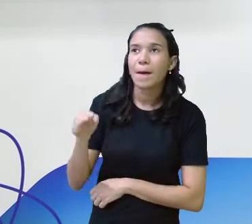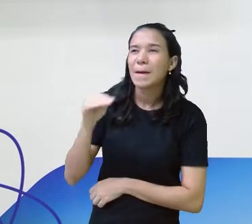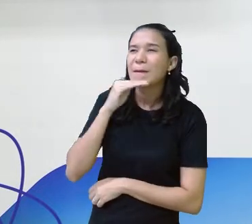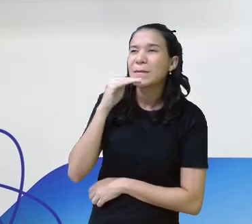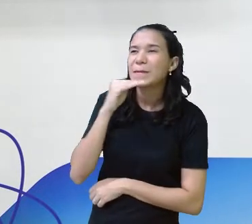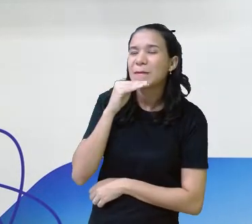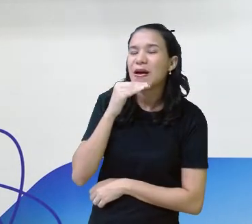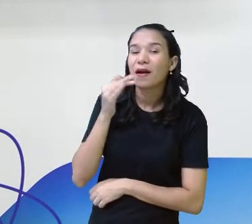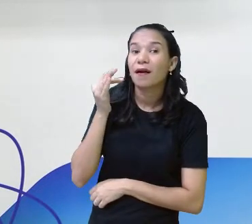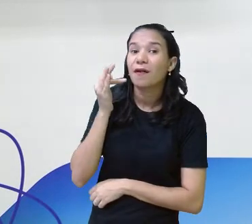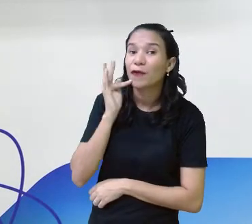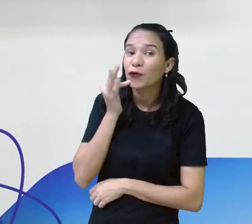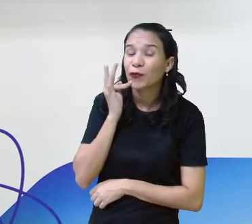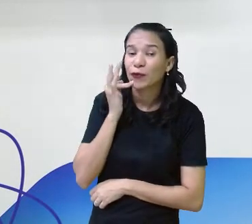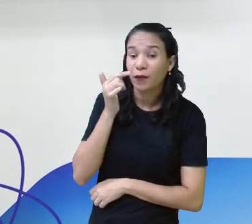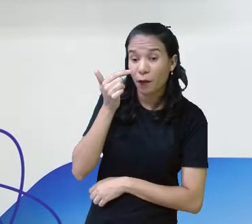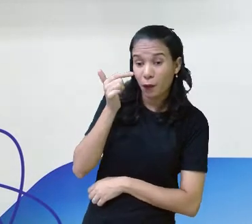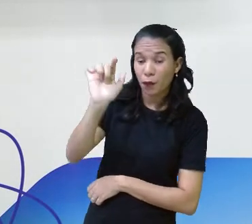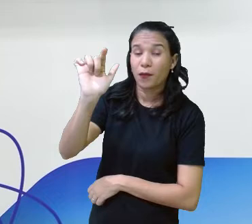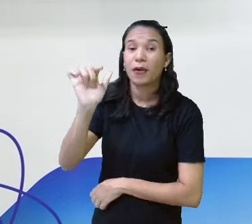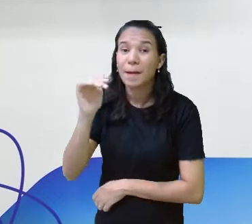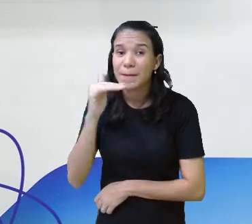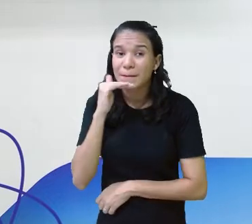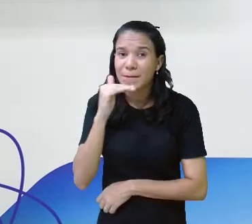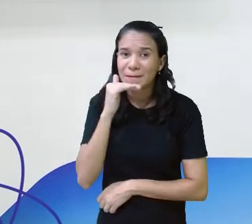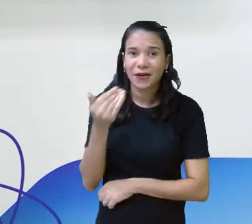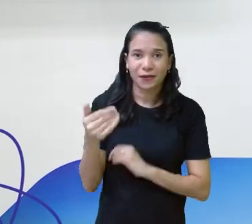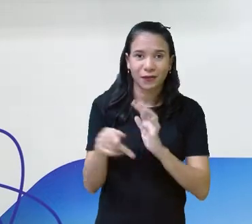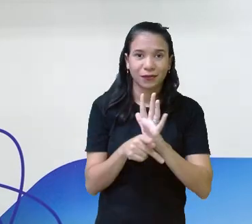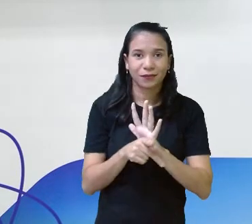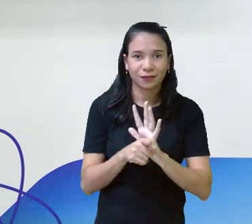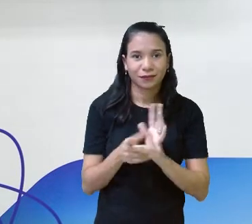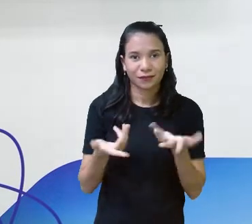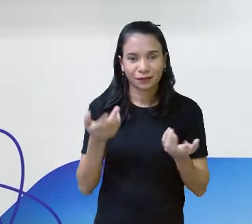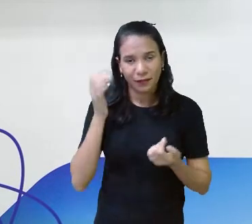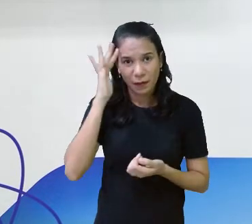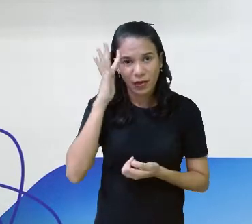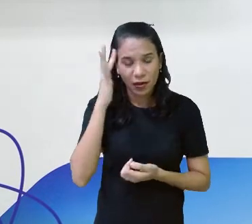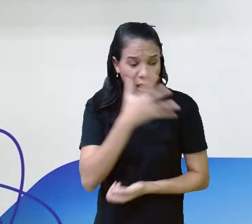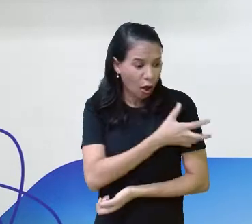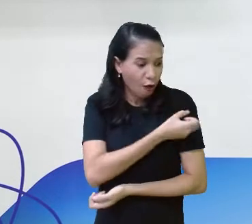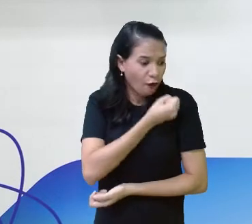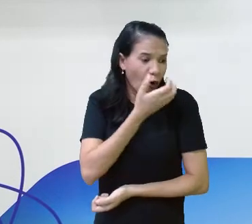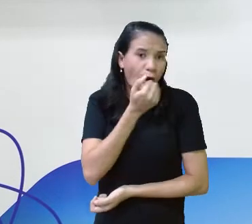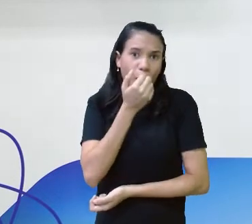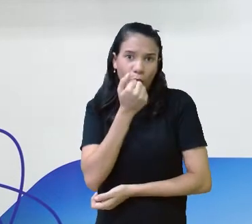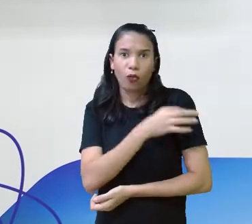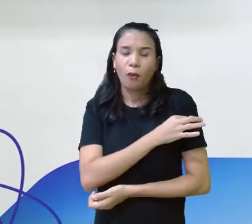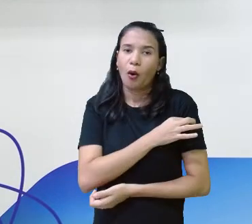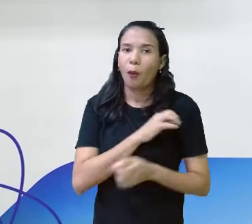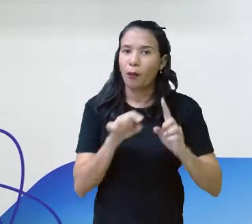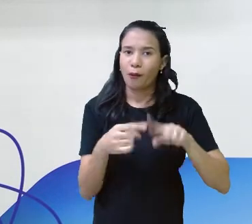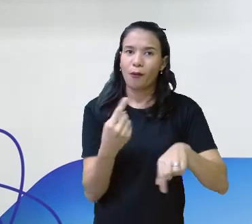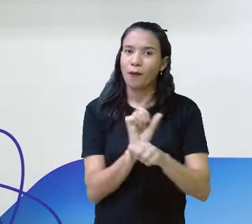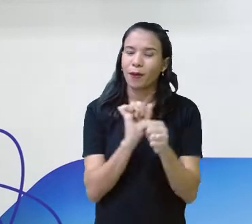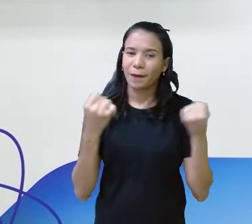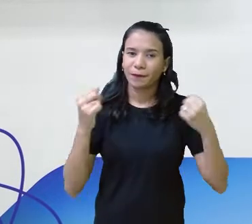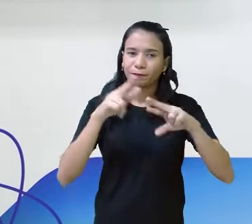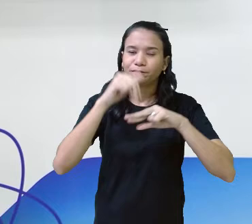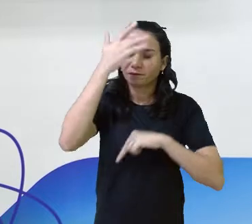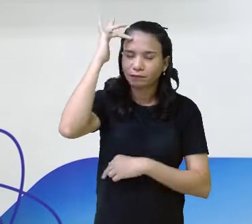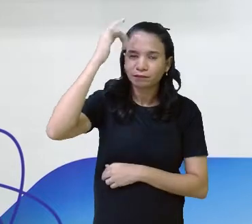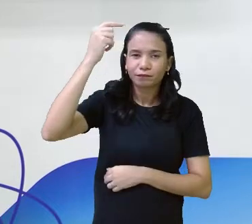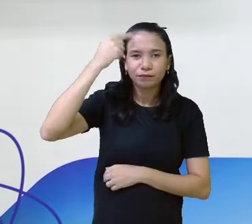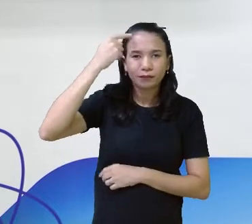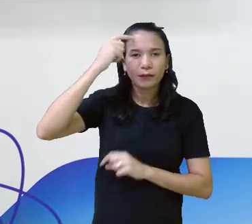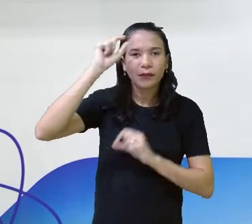estava deliciosa, jamais você vai imaginar que eu comi a manga da minha blusa. Por mais fome que eu tivesse, não iria acontecer. Você vai deduzir que eu